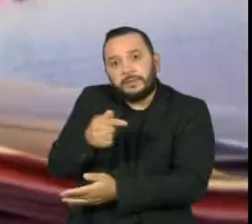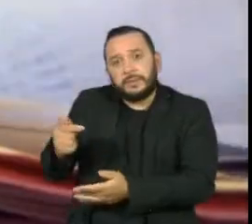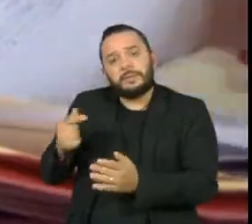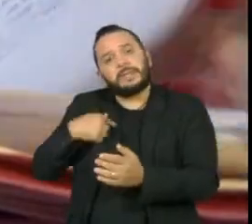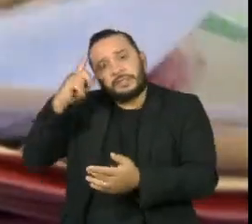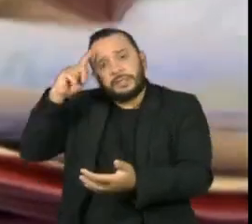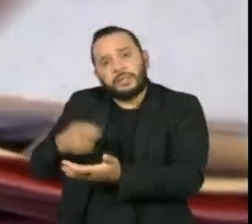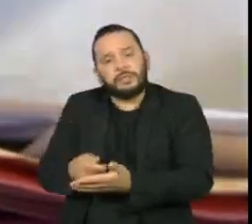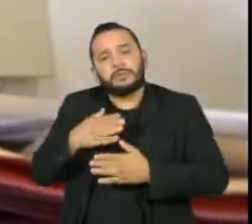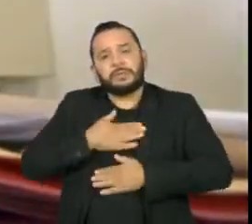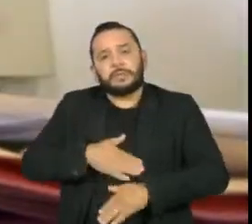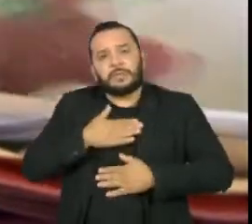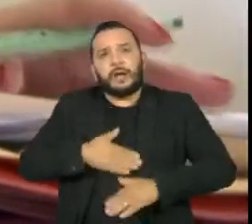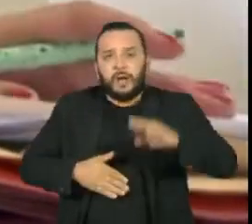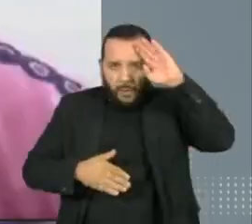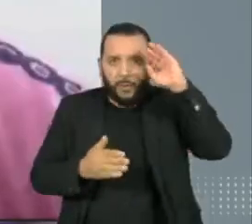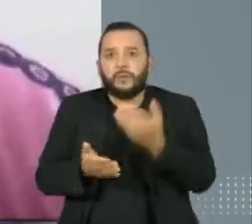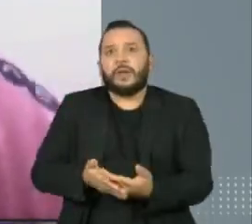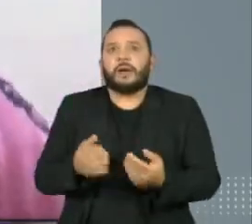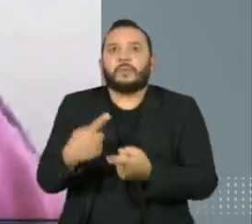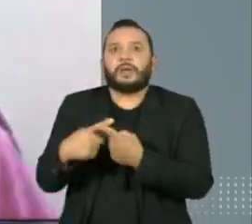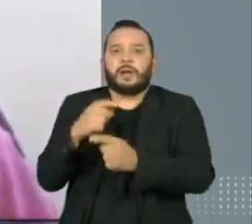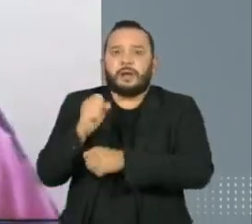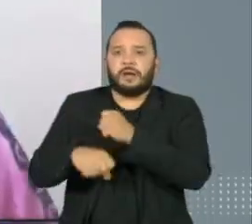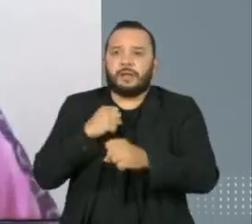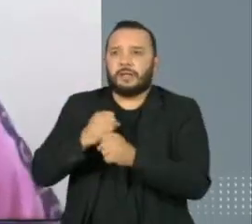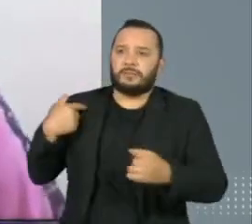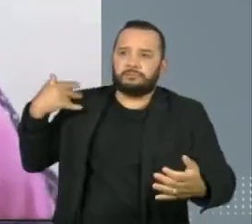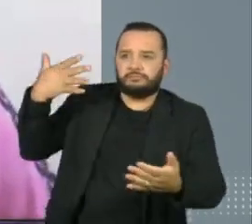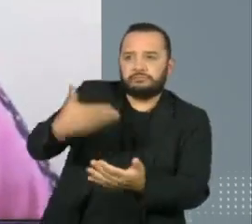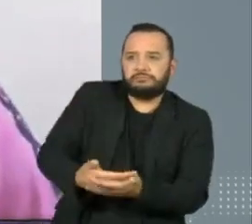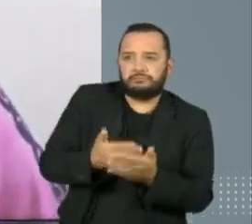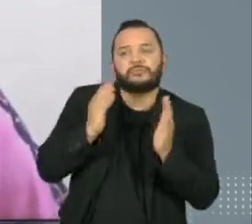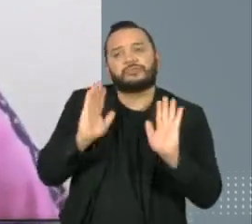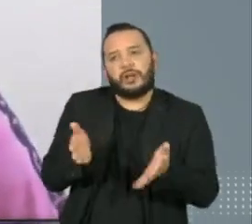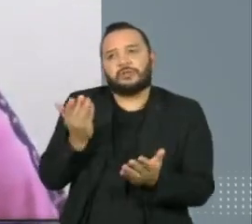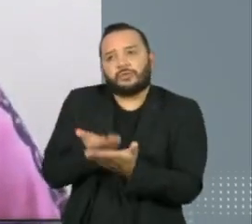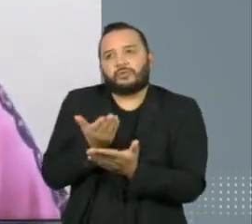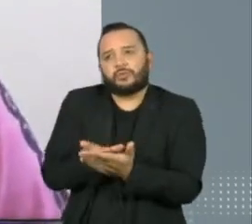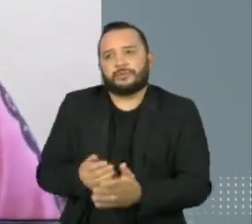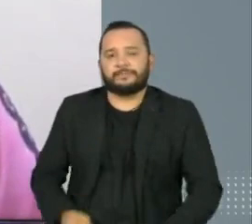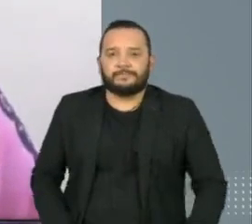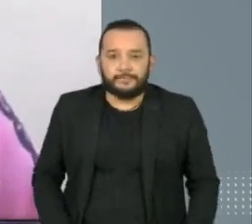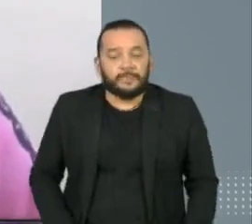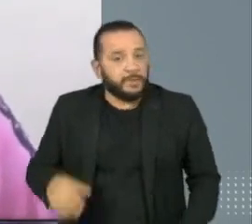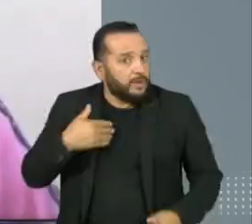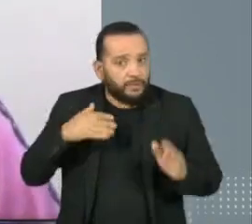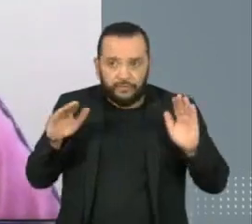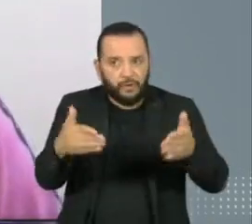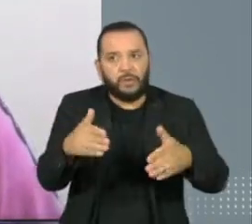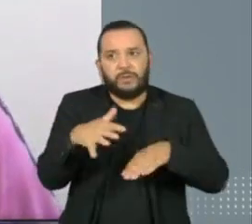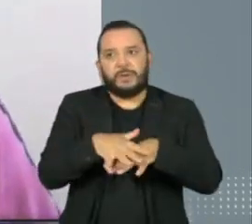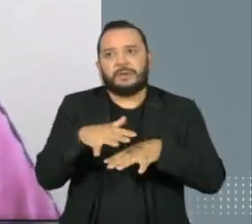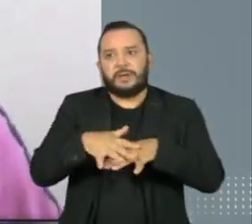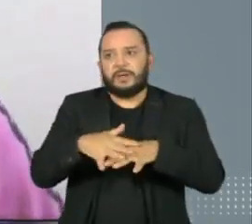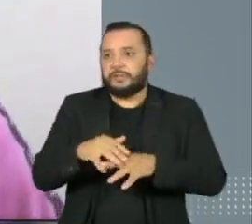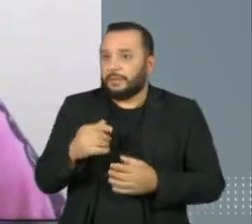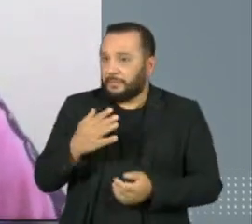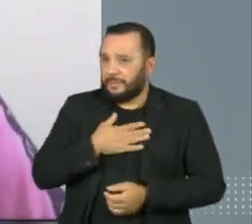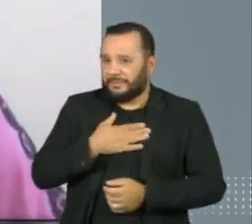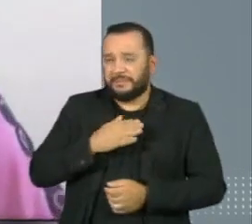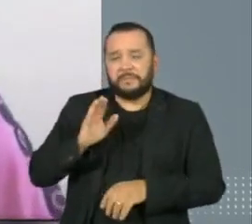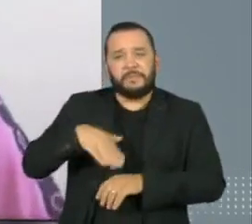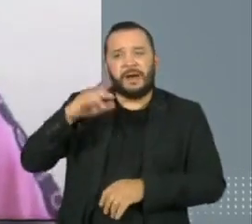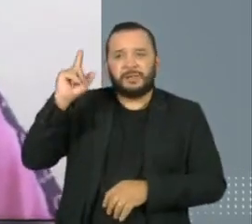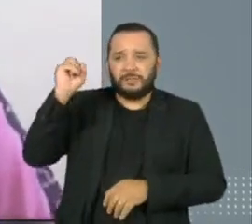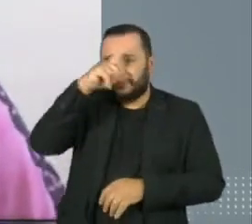ter confiança no que estudou ao longo do ano. A minha estratégia para o segundo dia de prova é focar em matemática, que pelo menos para mim é a